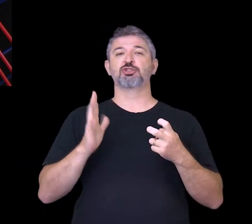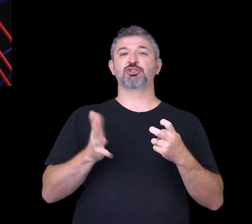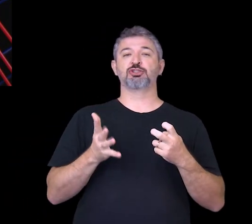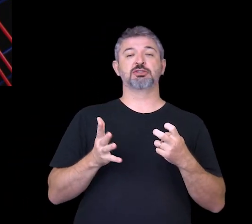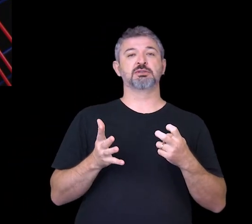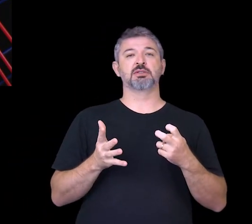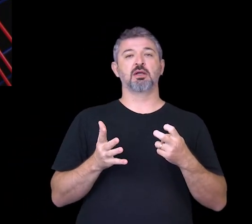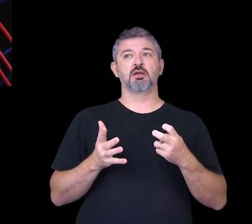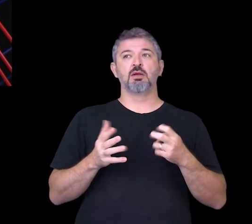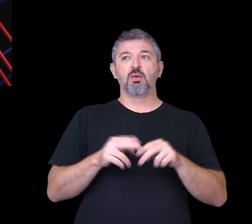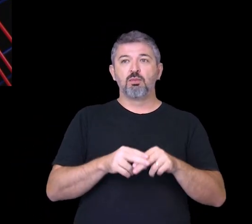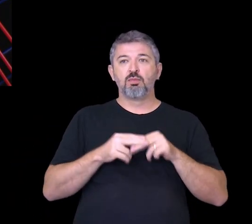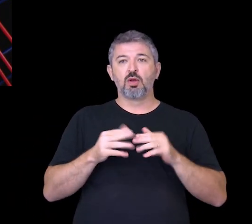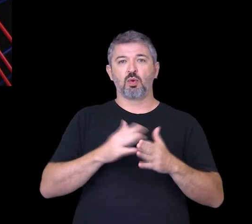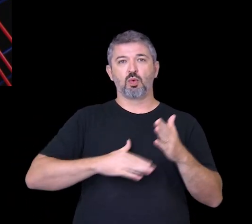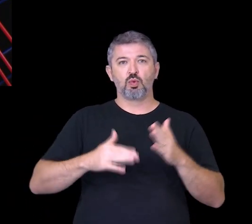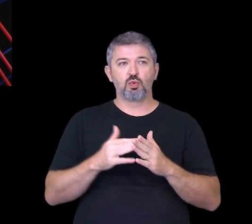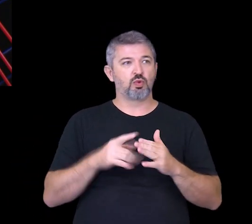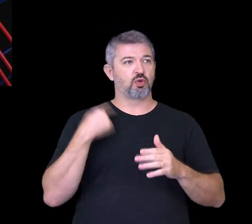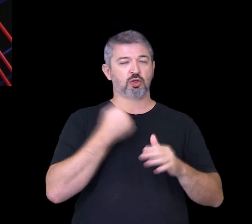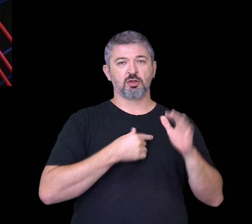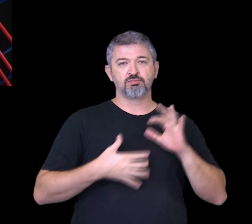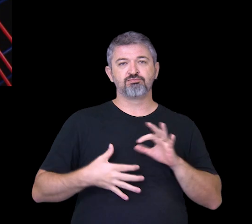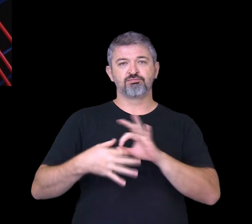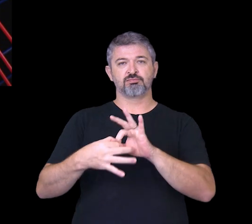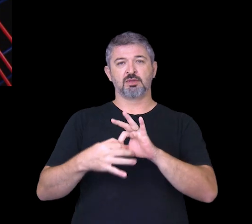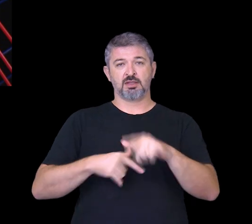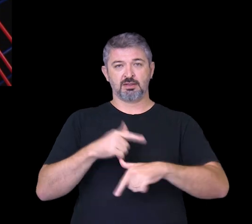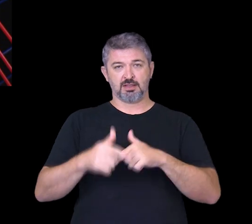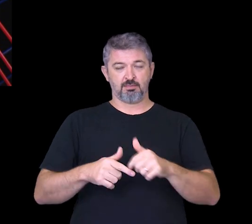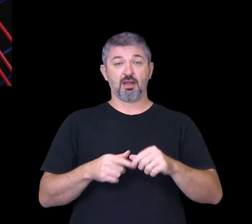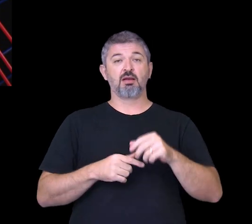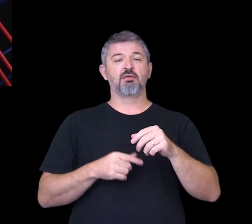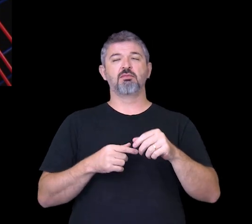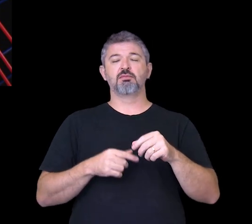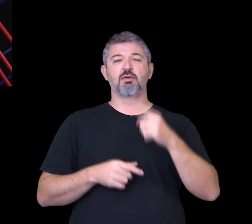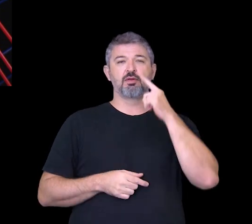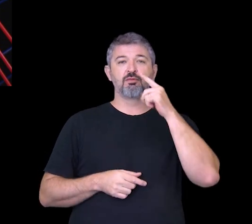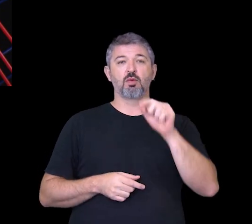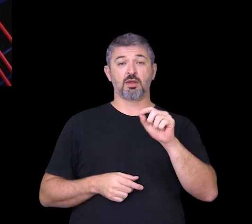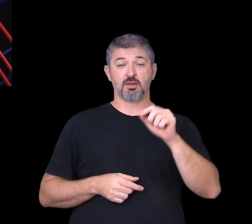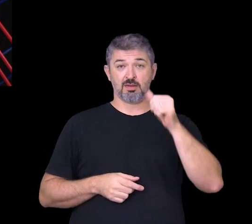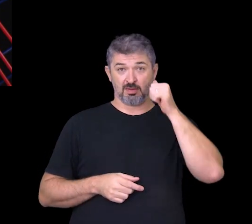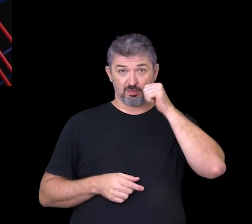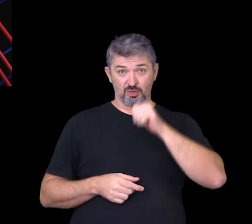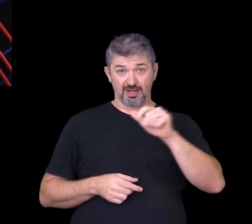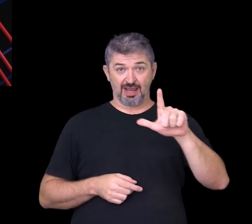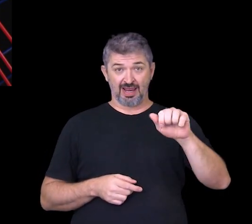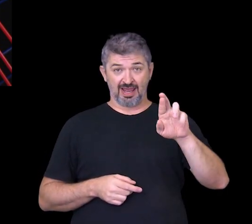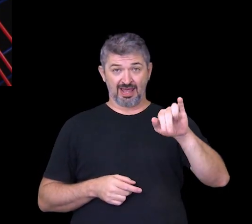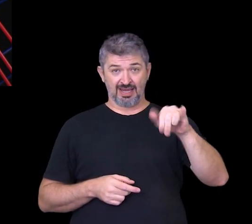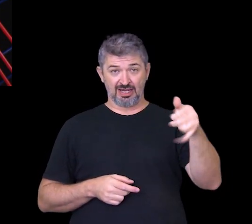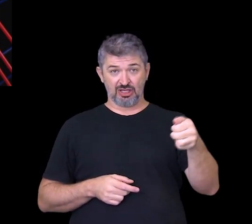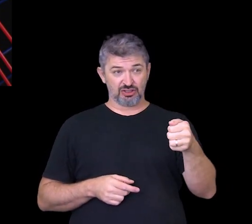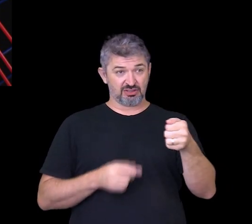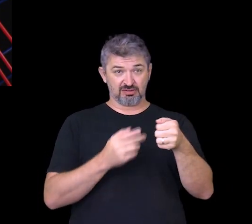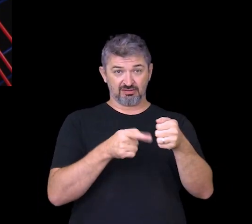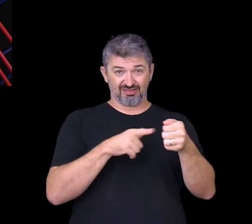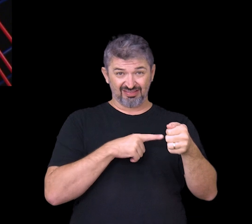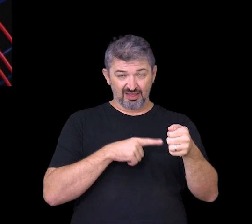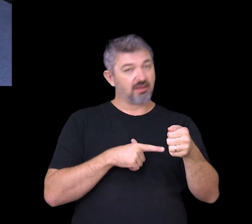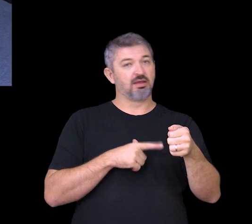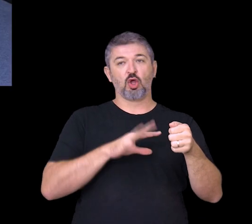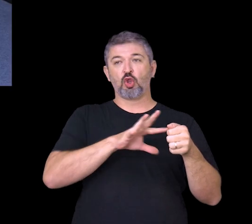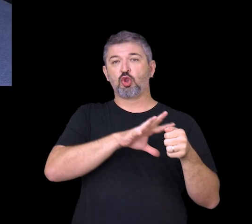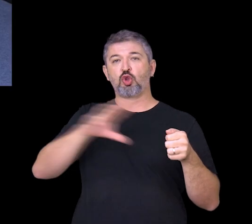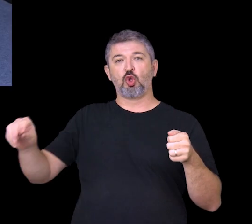gente já percebe a partir de toda essa atuação em conjunto, é que, primeiro, tem mulher laranja, vai cair a chapa